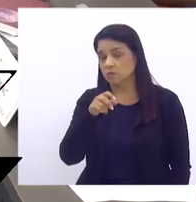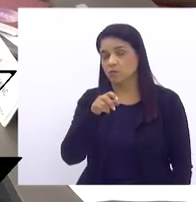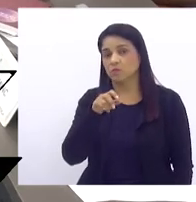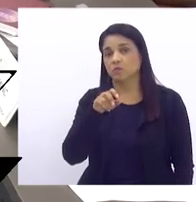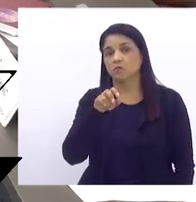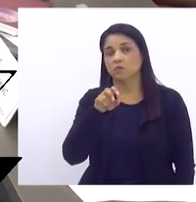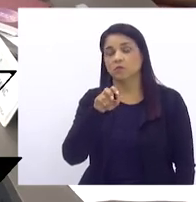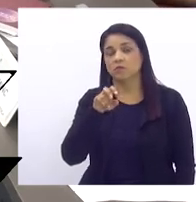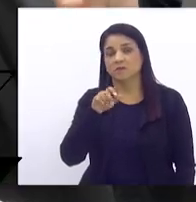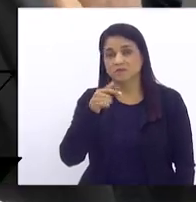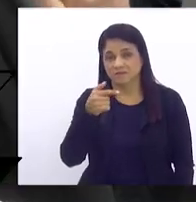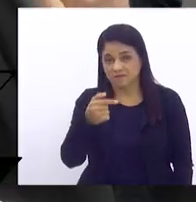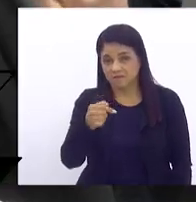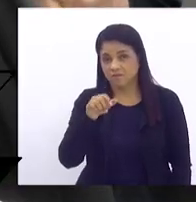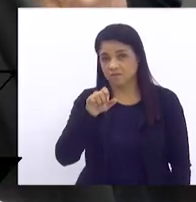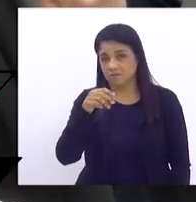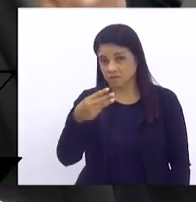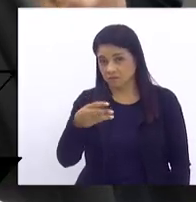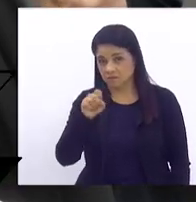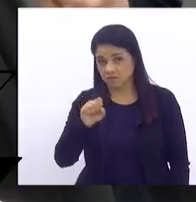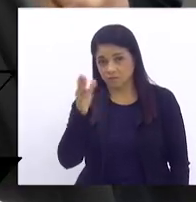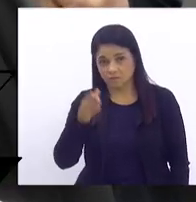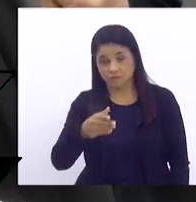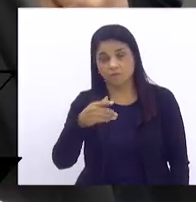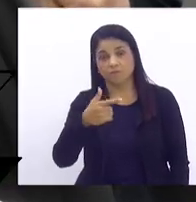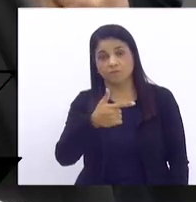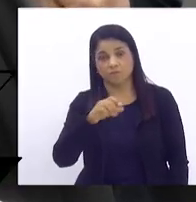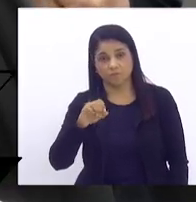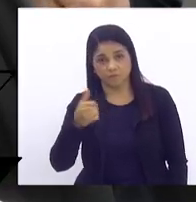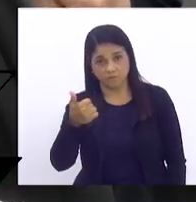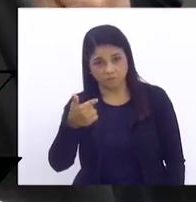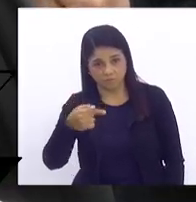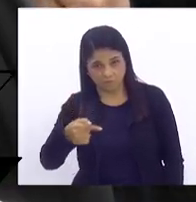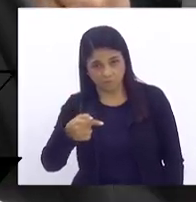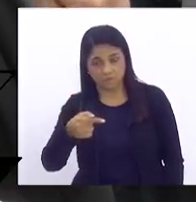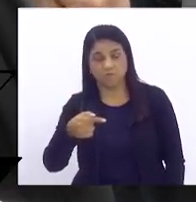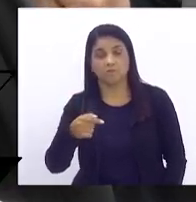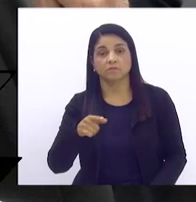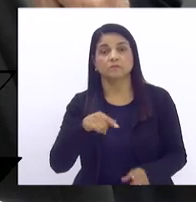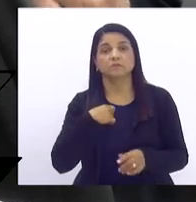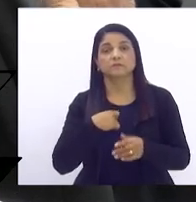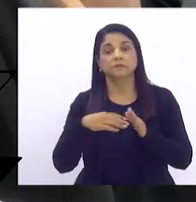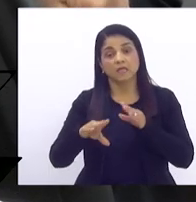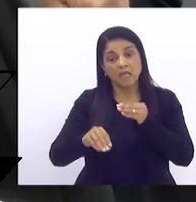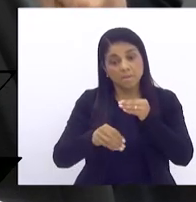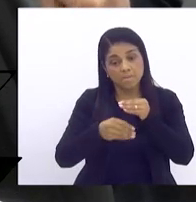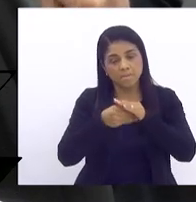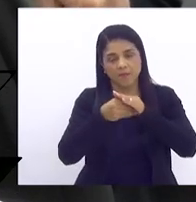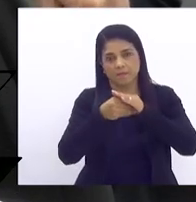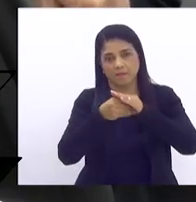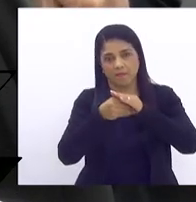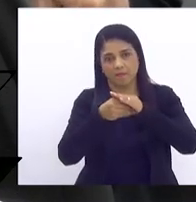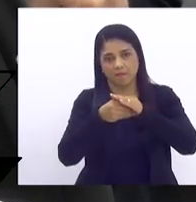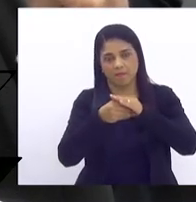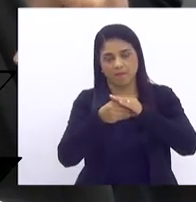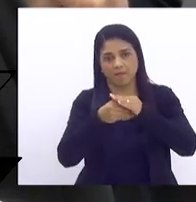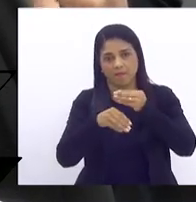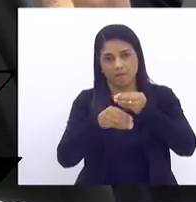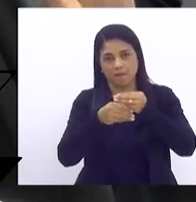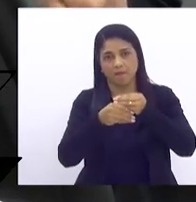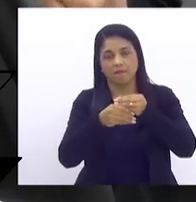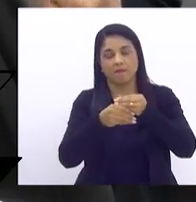7.538, de 27 de março de 2017, que tem a seguinte ementa: dispõe